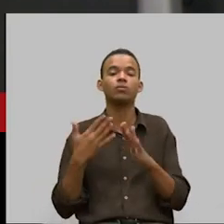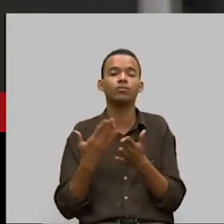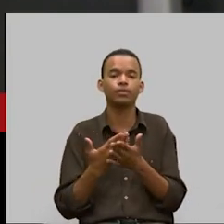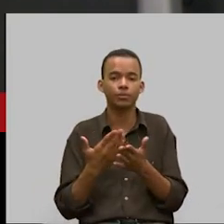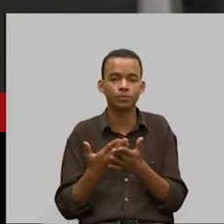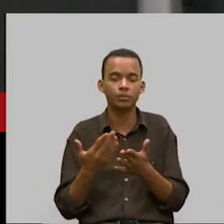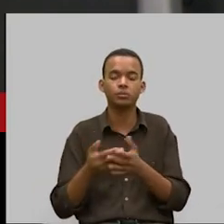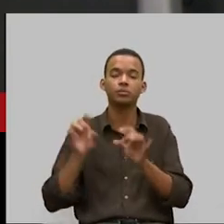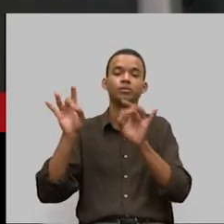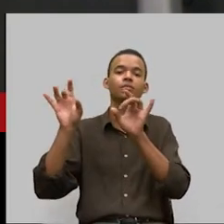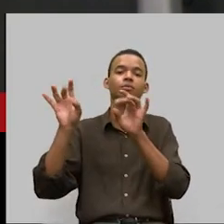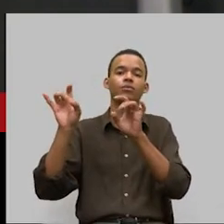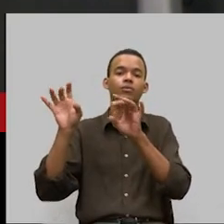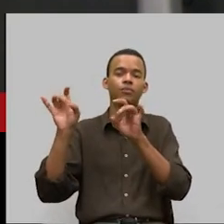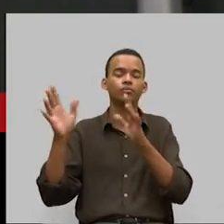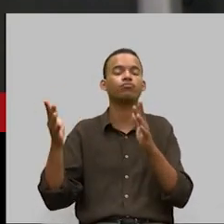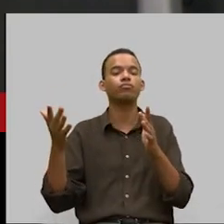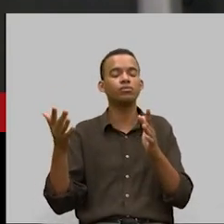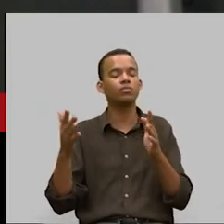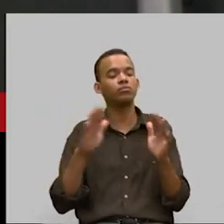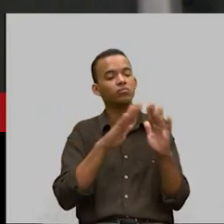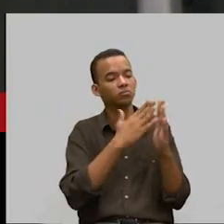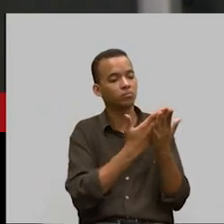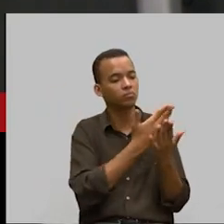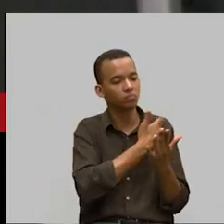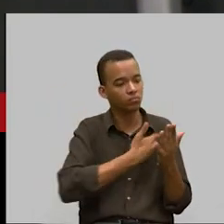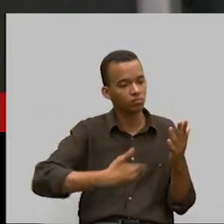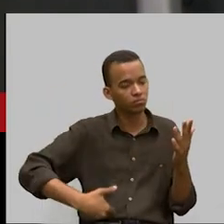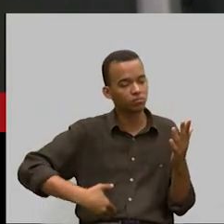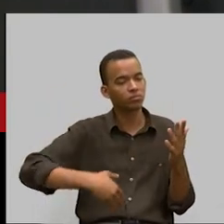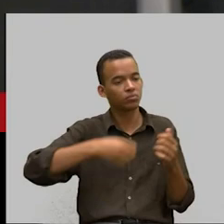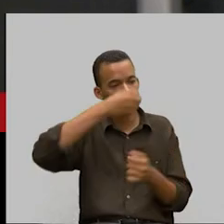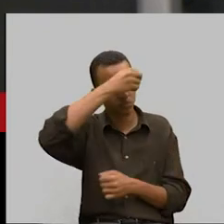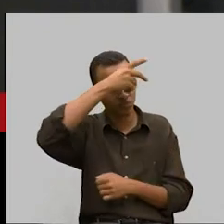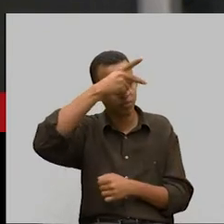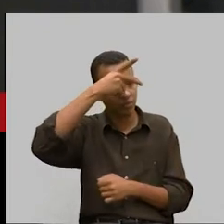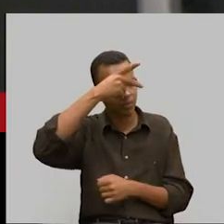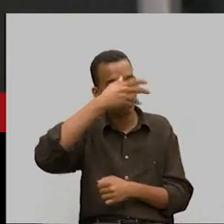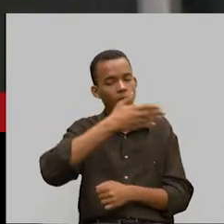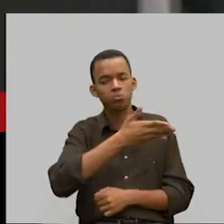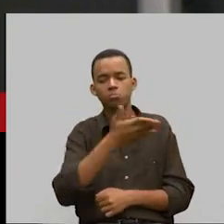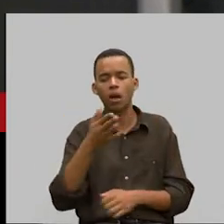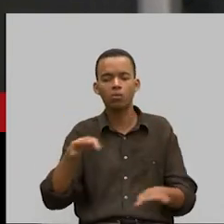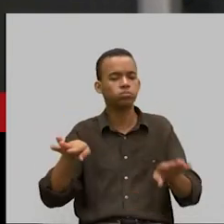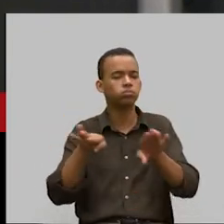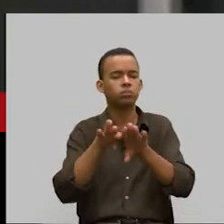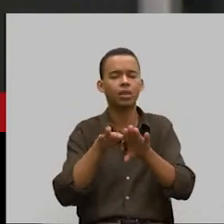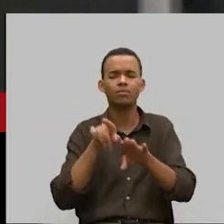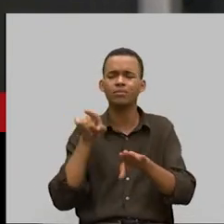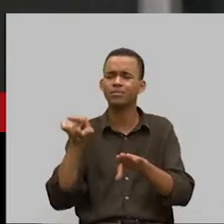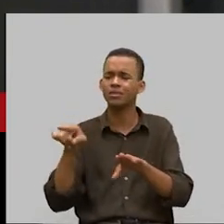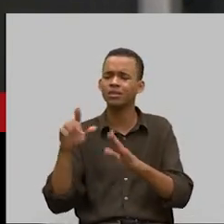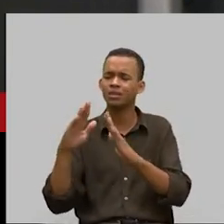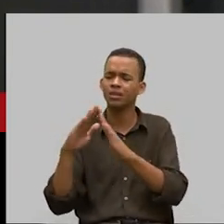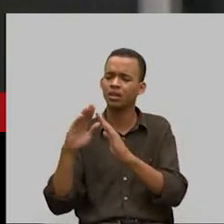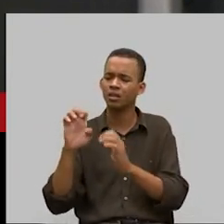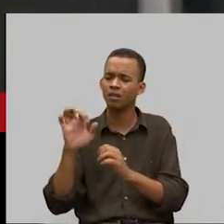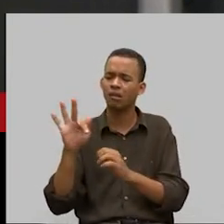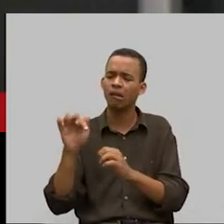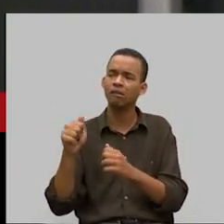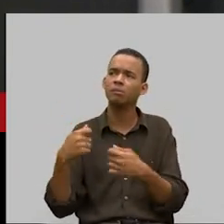outras estaduais municipais precisam e se manifestar por uma coisa